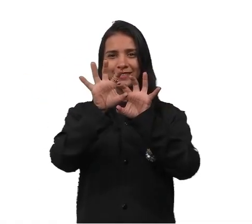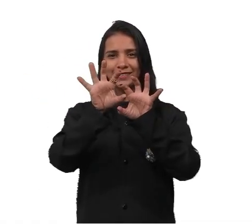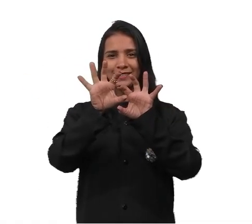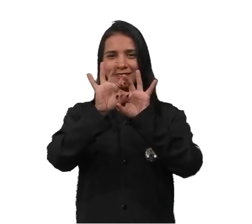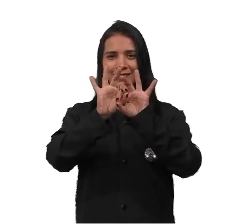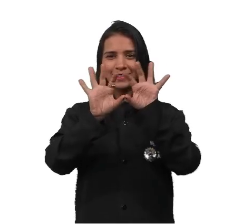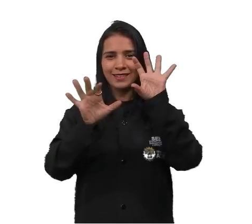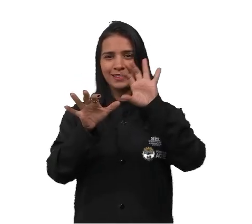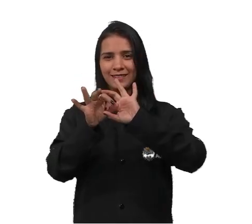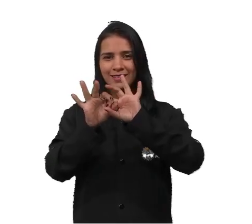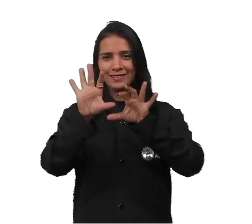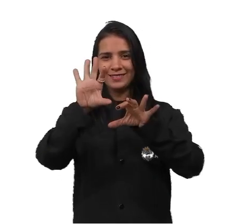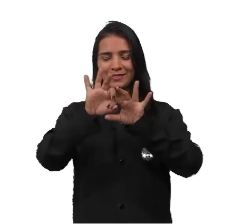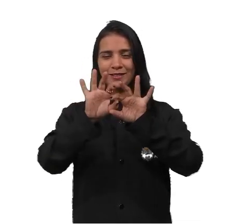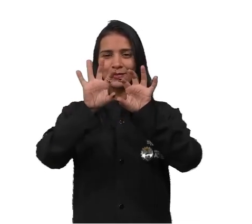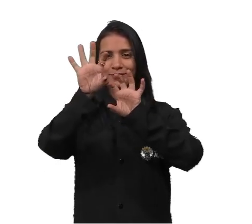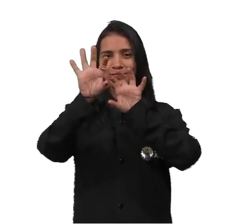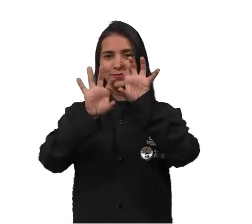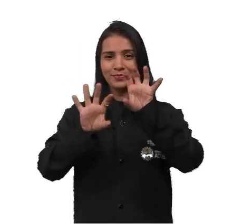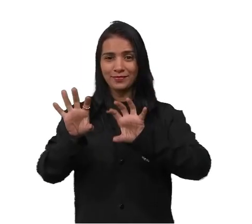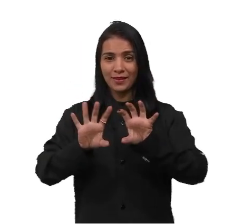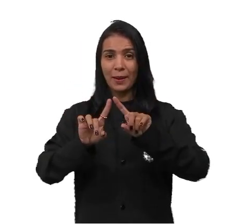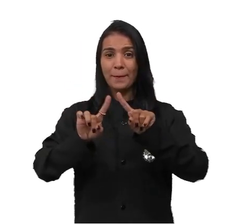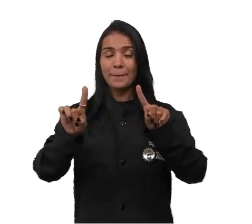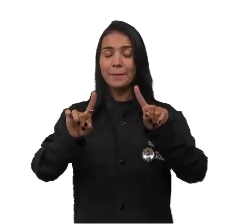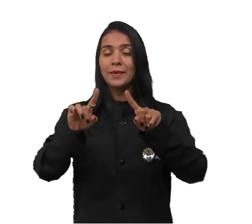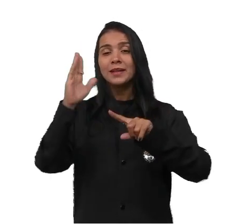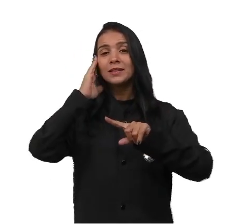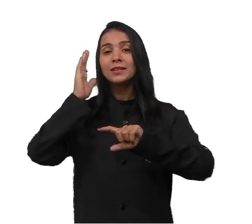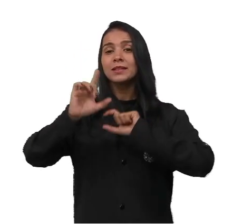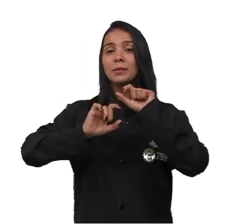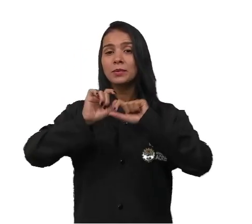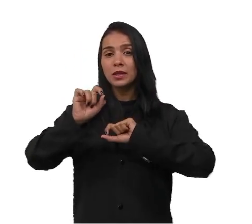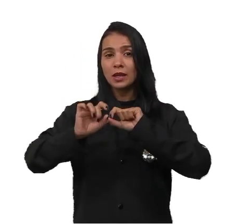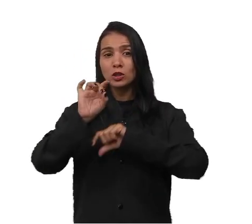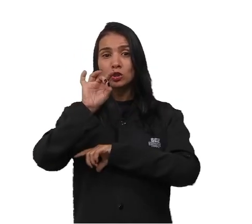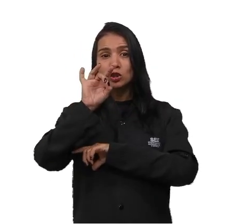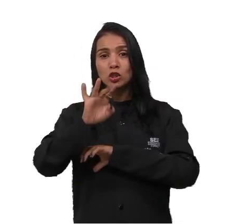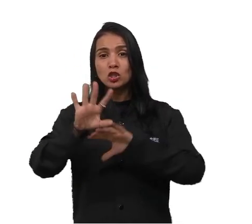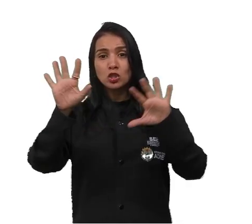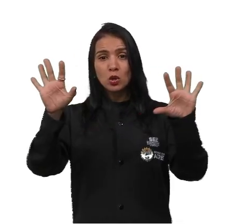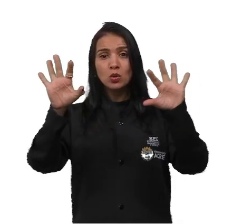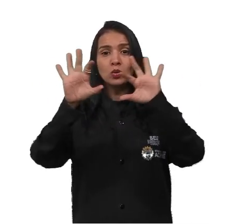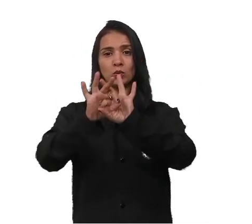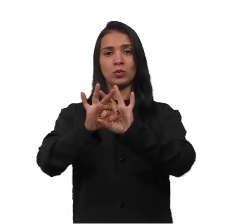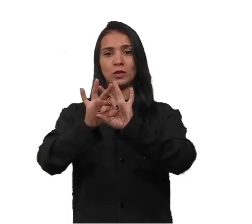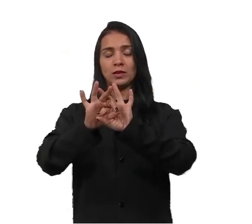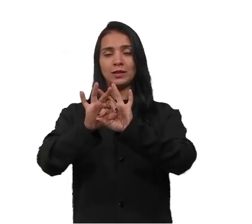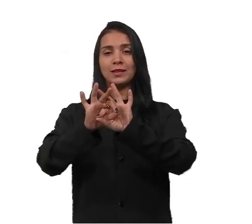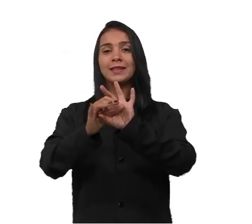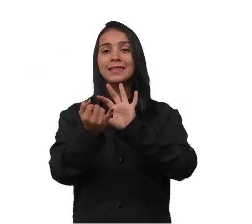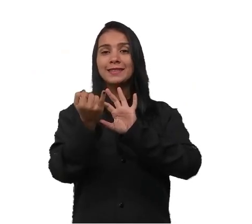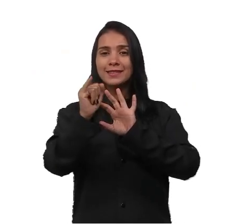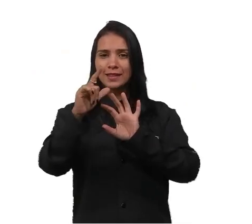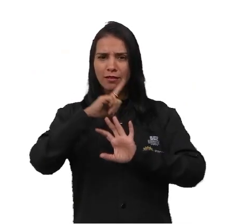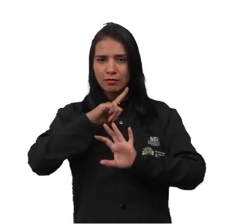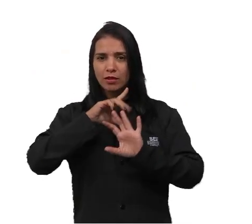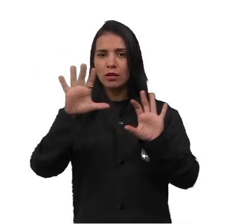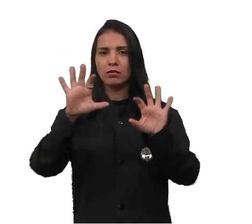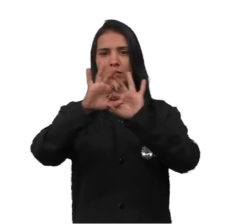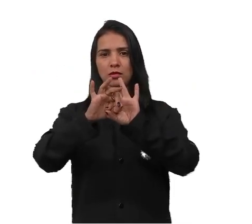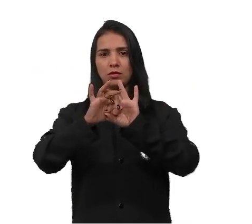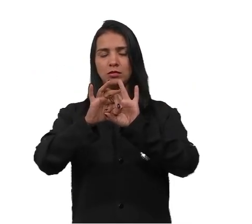quebra-cabeça ele só monta uma imagem a partir do momento em que há a conexão de